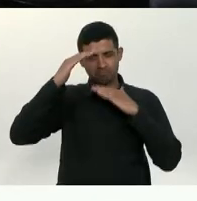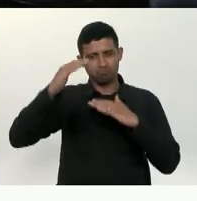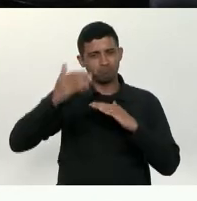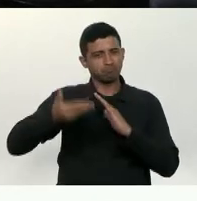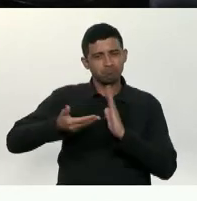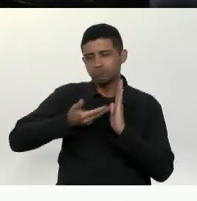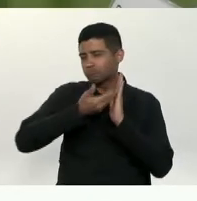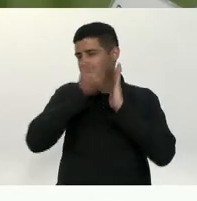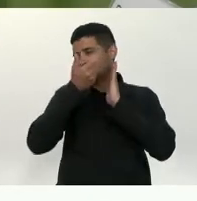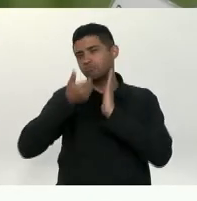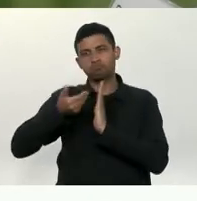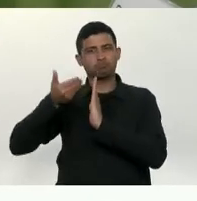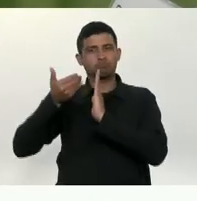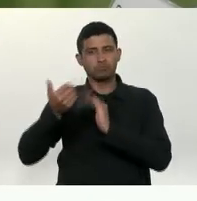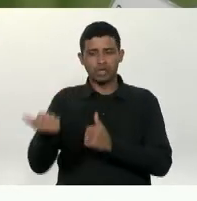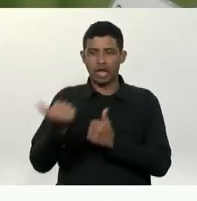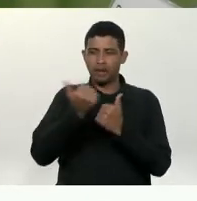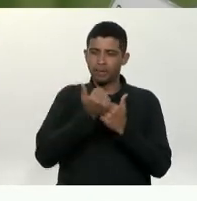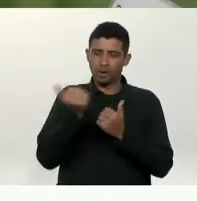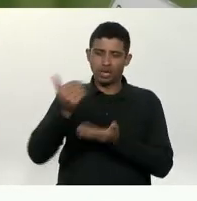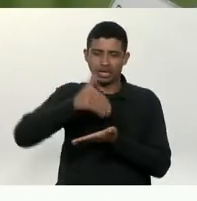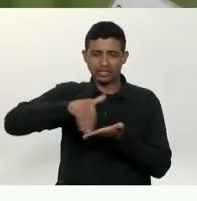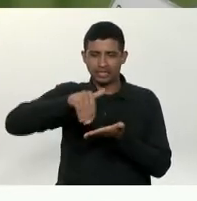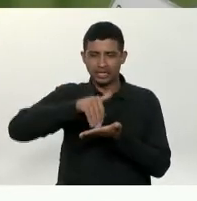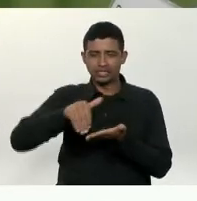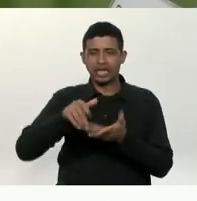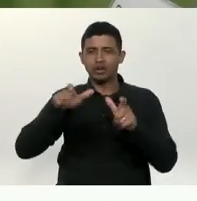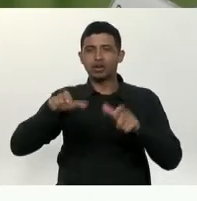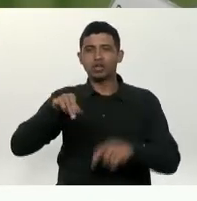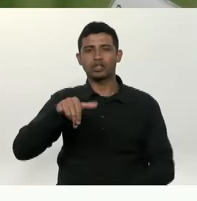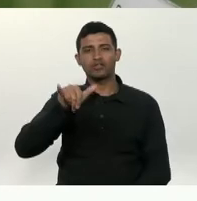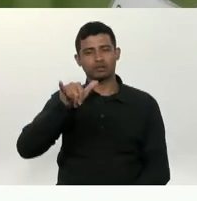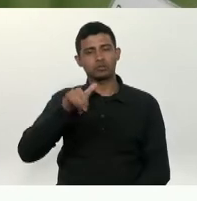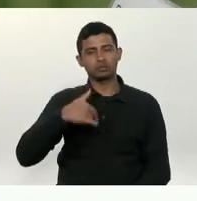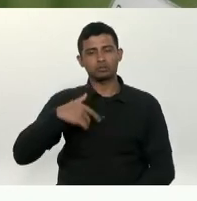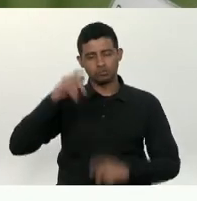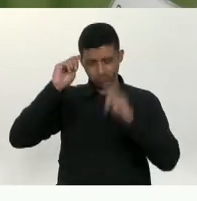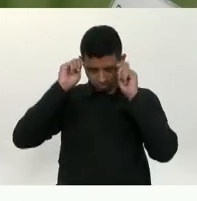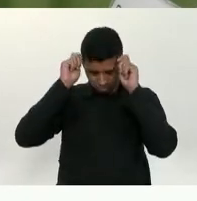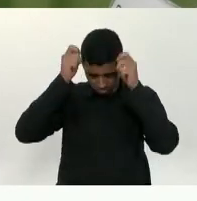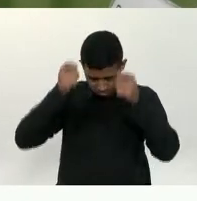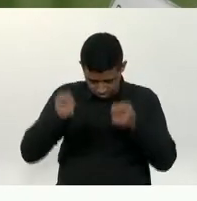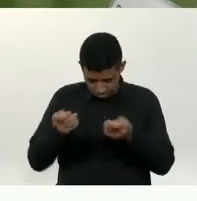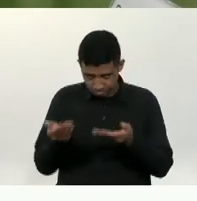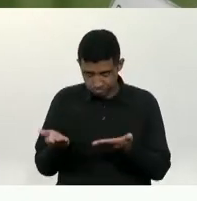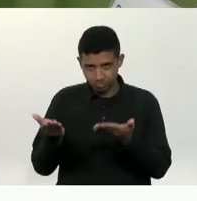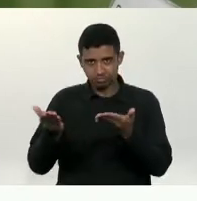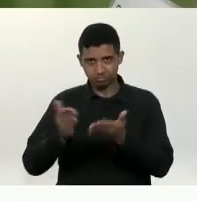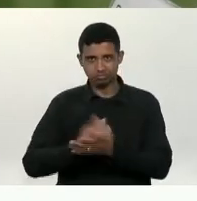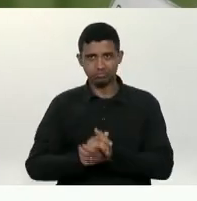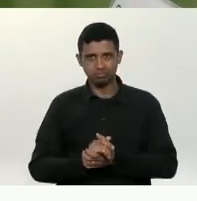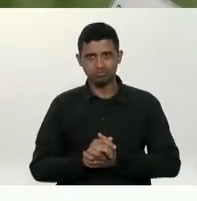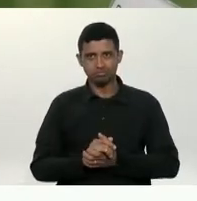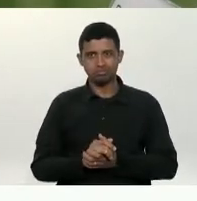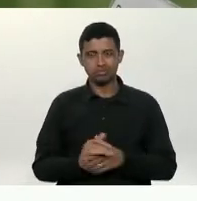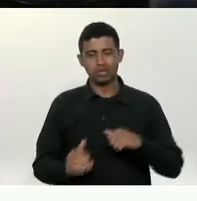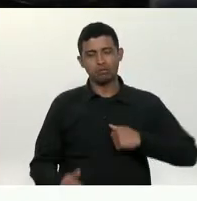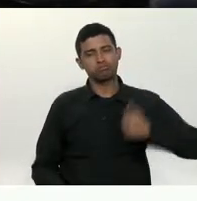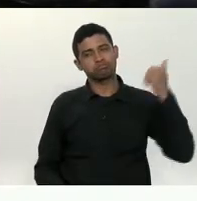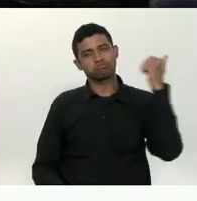ter o apoio do secretário de Desenvolvimento em Nova Iguaçu, eu tiro o chapéu para Vossa Excelência. Tá bom. Agora eu sou mais forte cabo